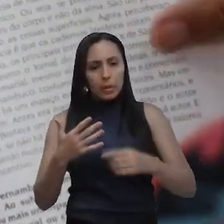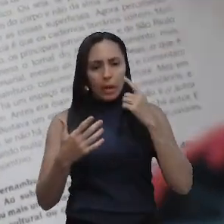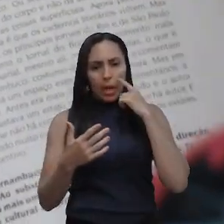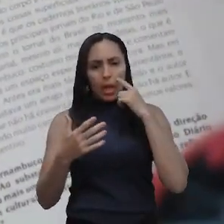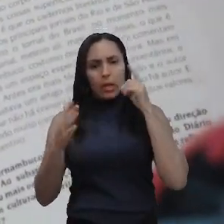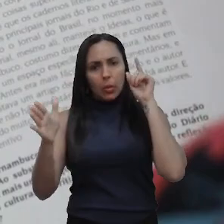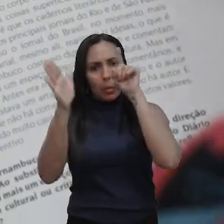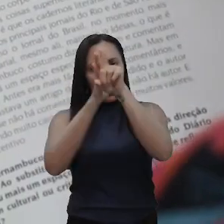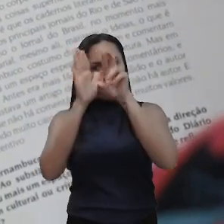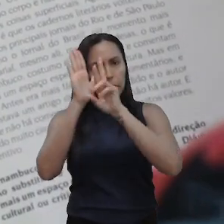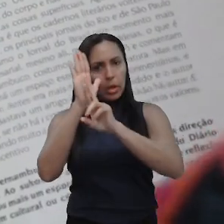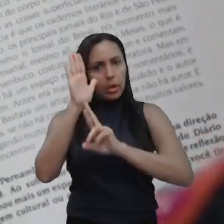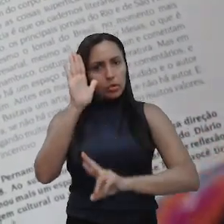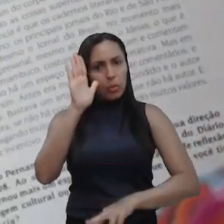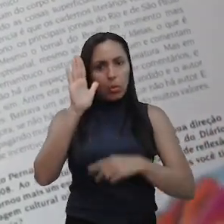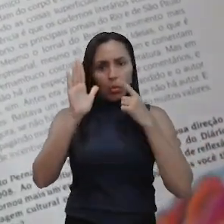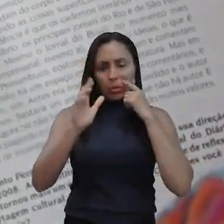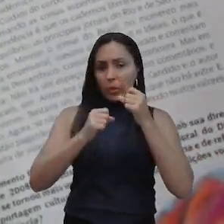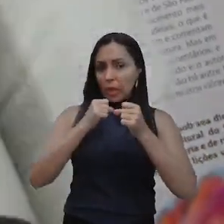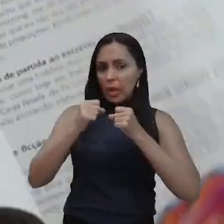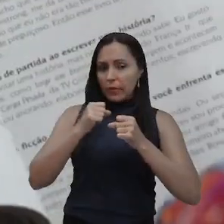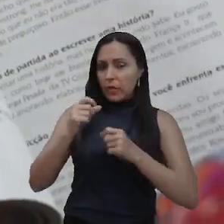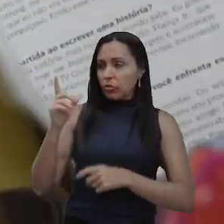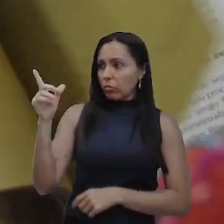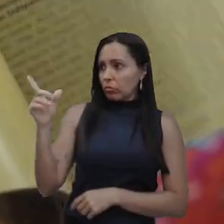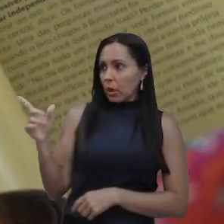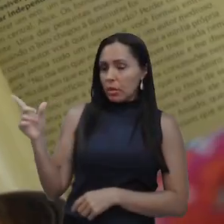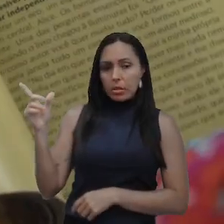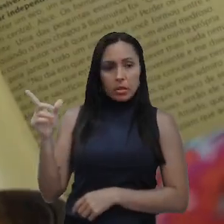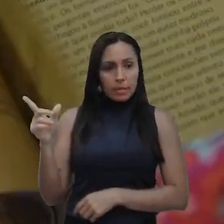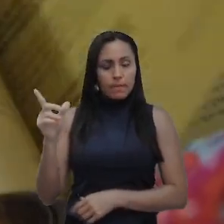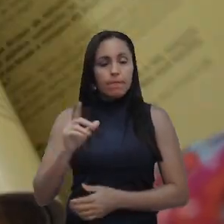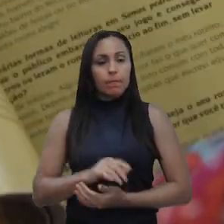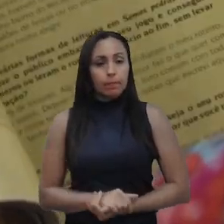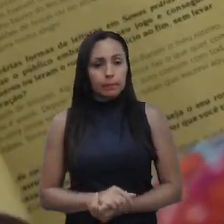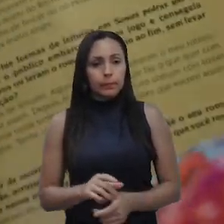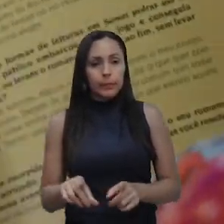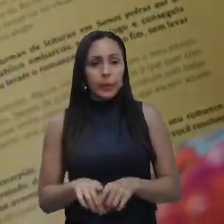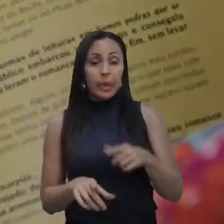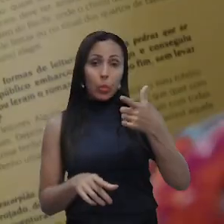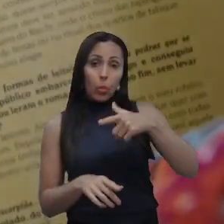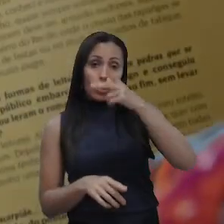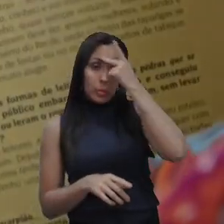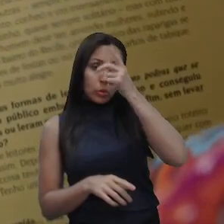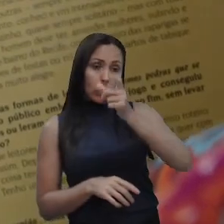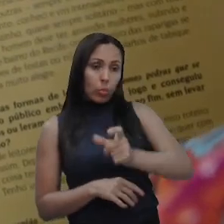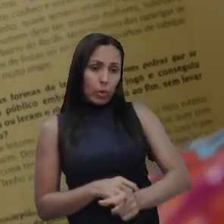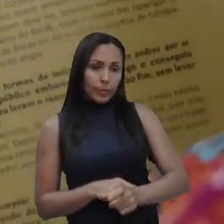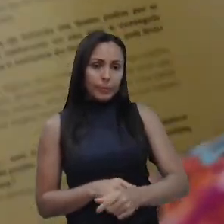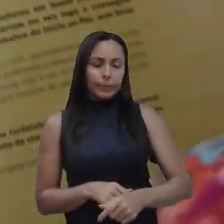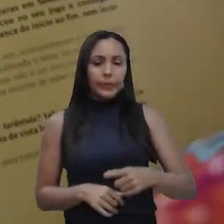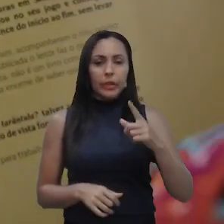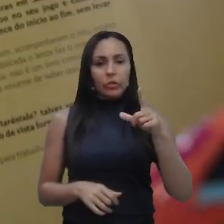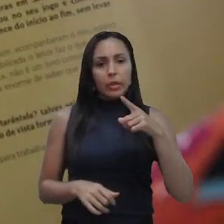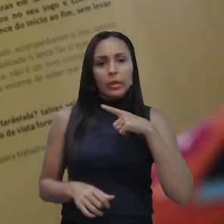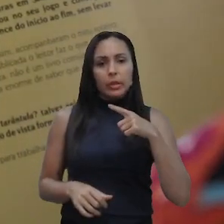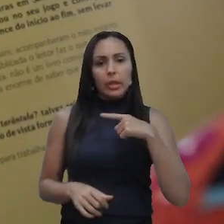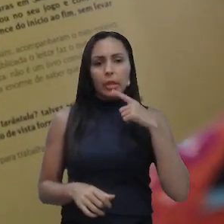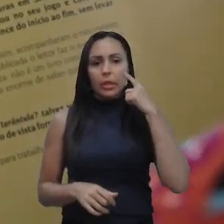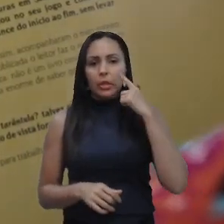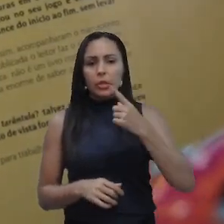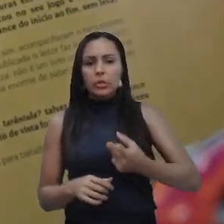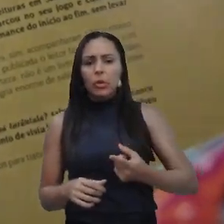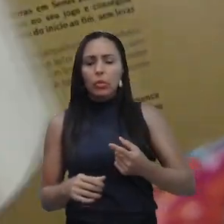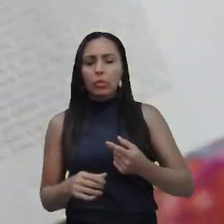respostas, acho que é uma pequena entrevista não só com ele, mas também com outro autor. E aqui a gente tem só o grid